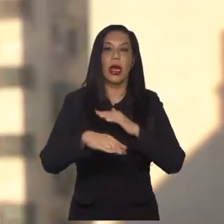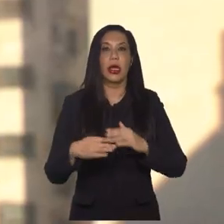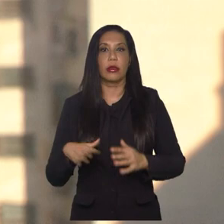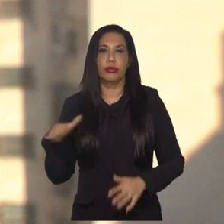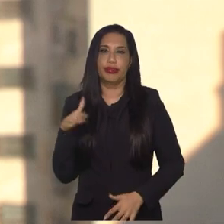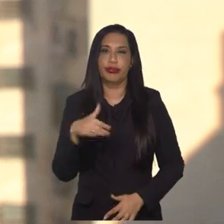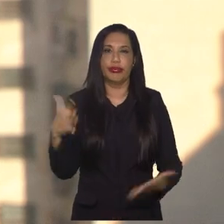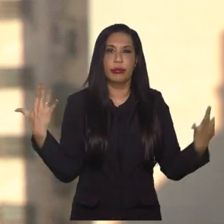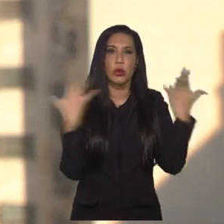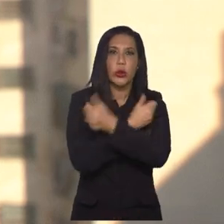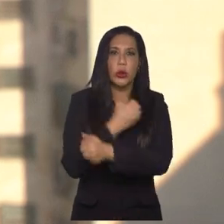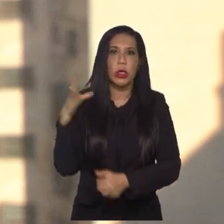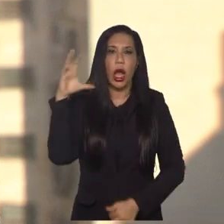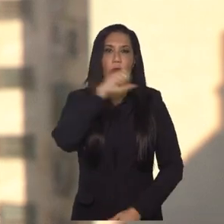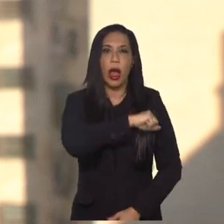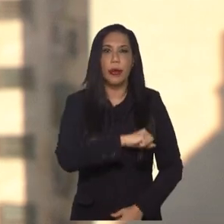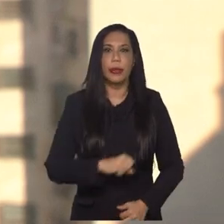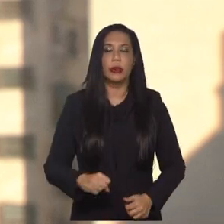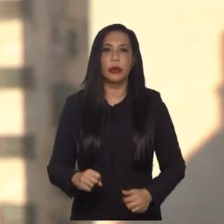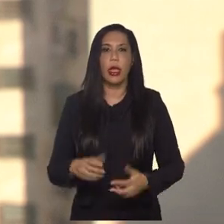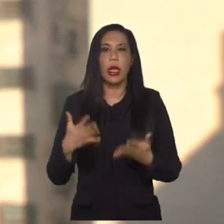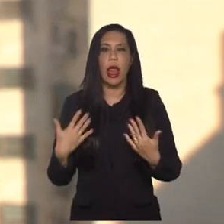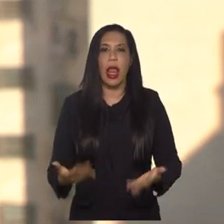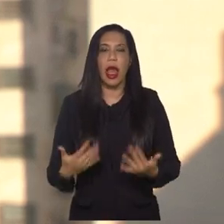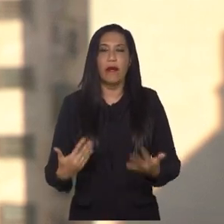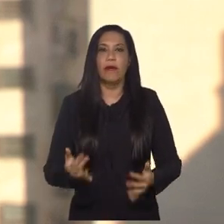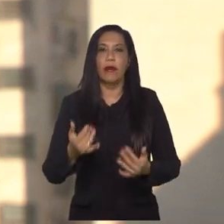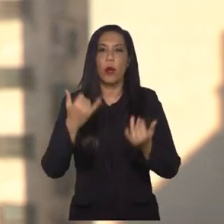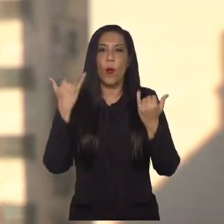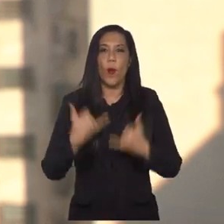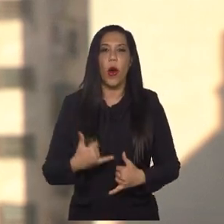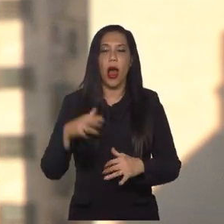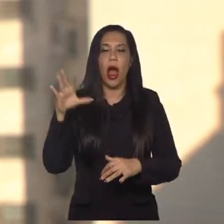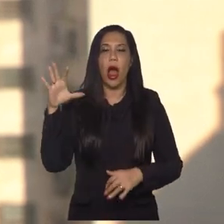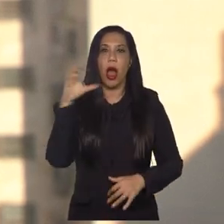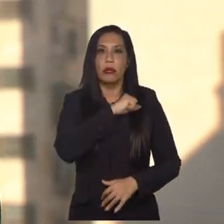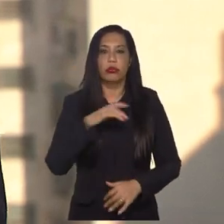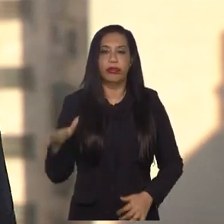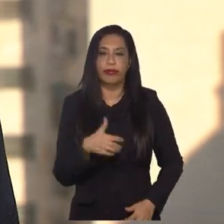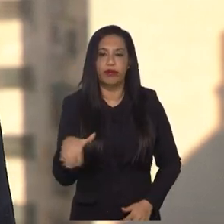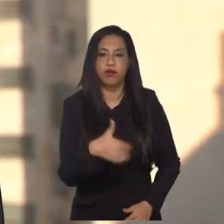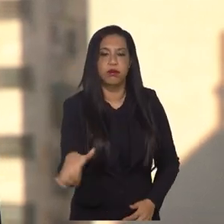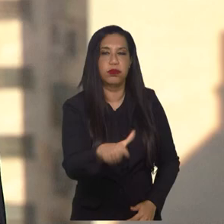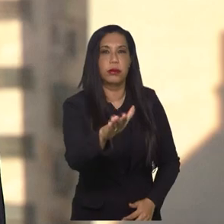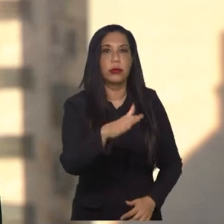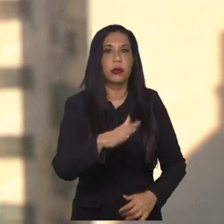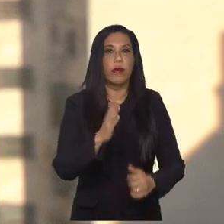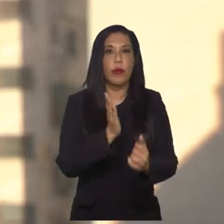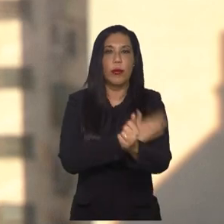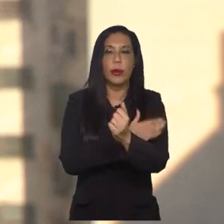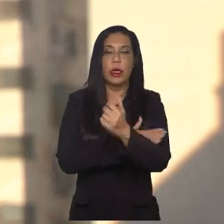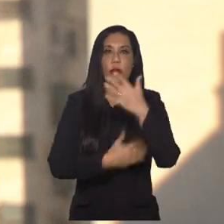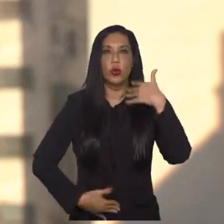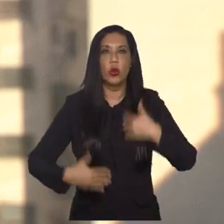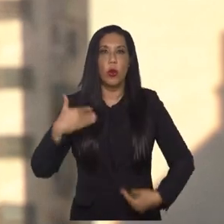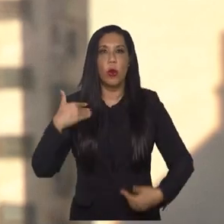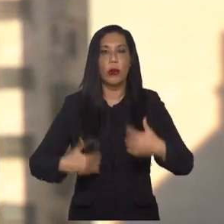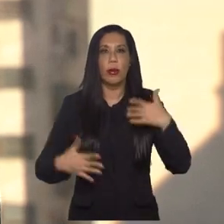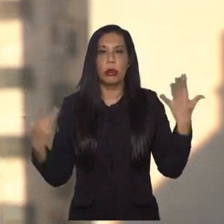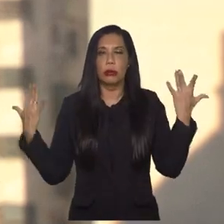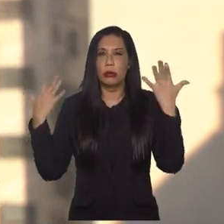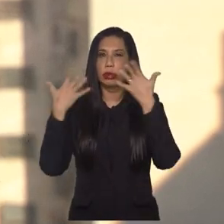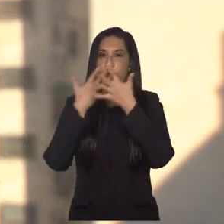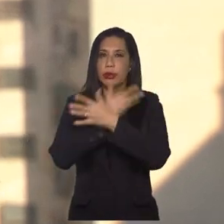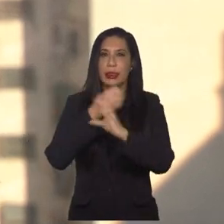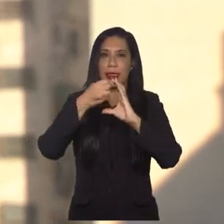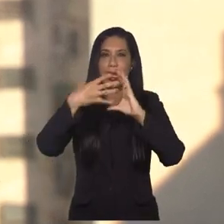muito rápidas, são jogadoras muito leves e que é difícil de marcar. Não por causa da sua potência física, mas por conta da agilidade, que é